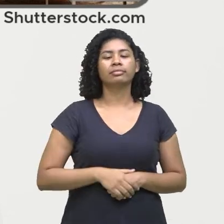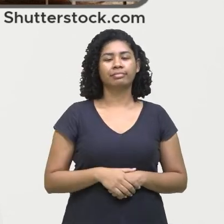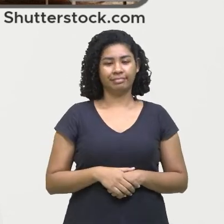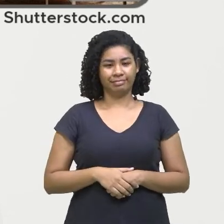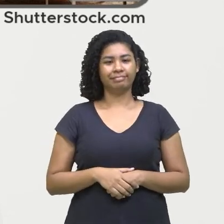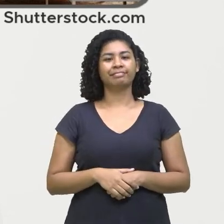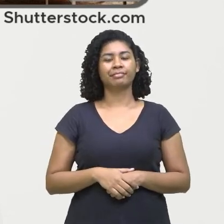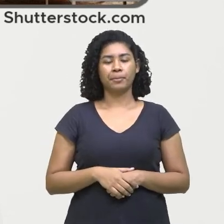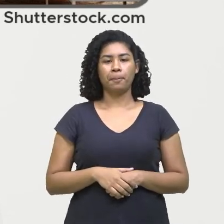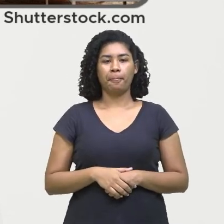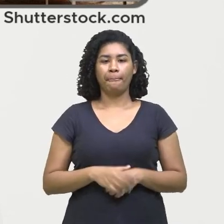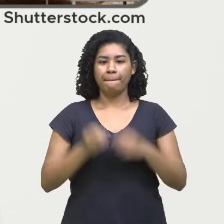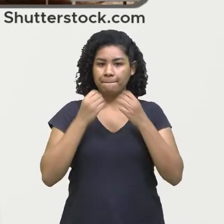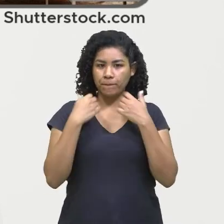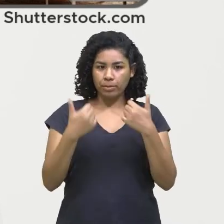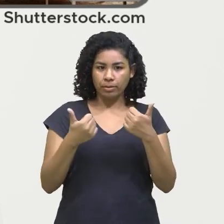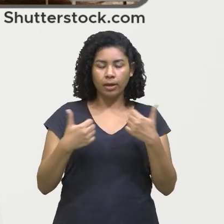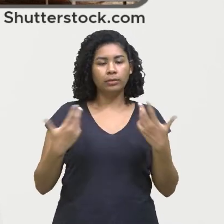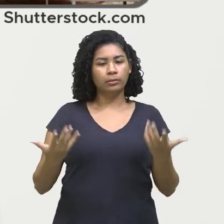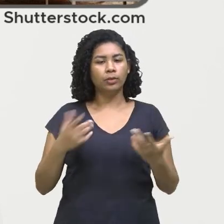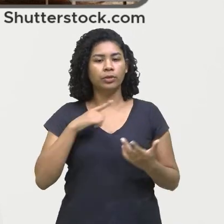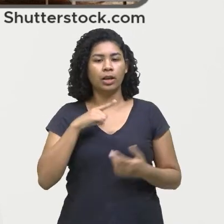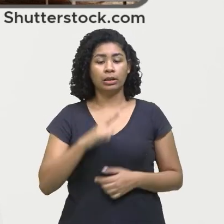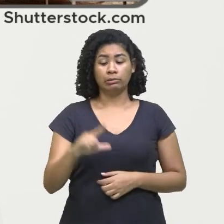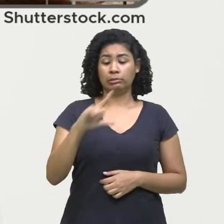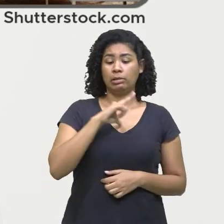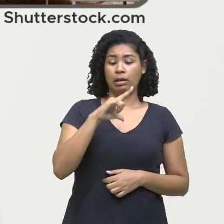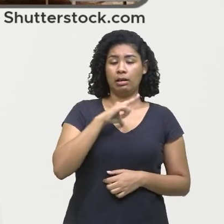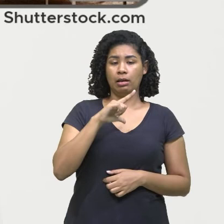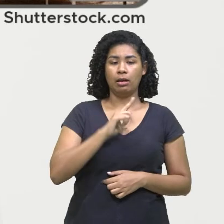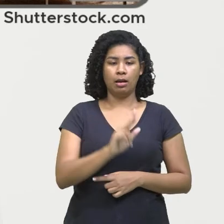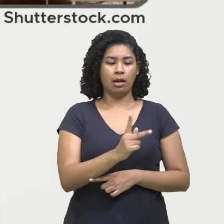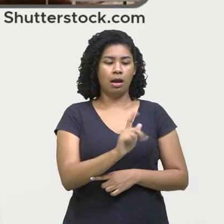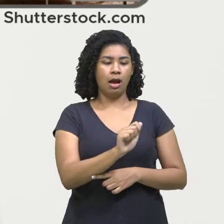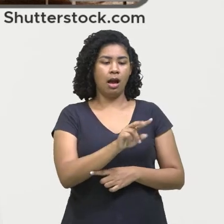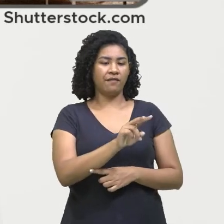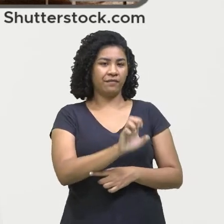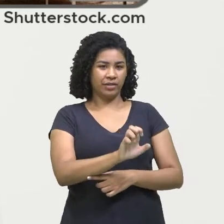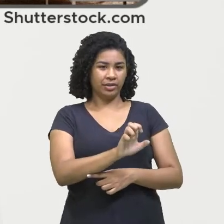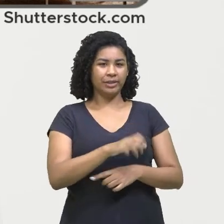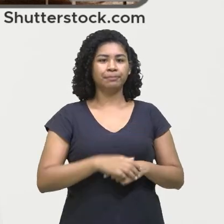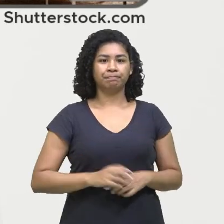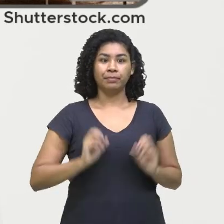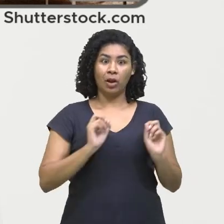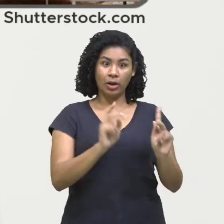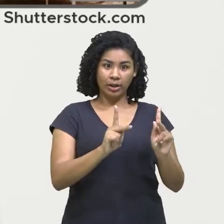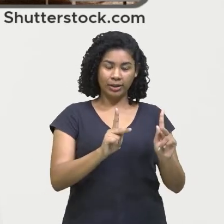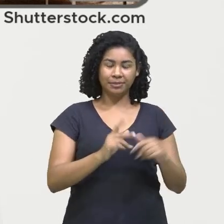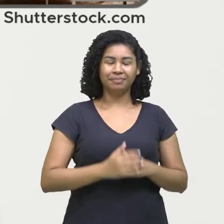é o infinitivo, né? Verbo ter ou possuir, to have. Então, é dessa forma, tudo bem?